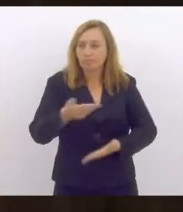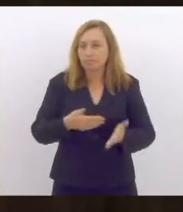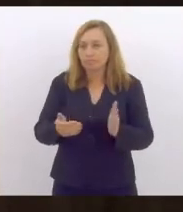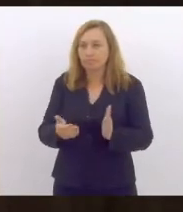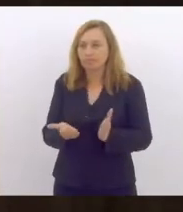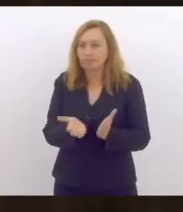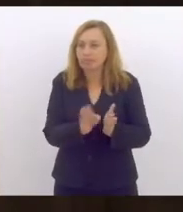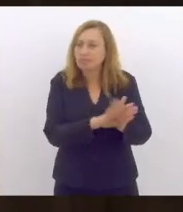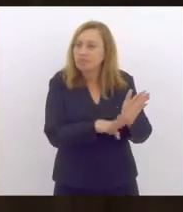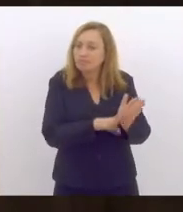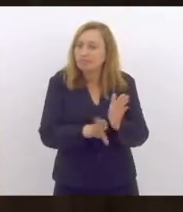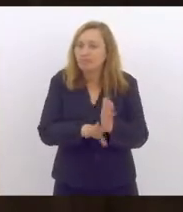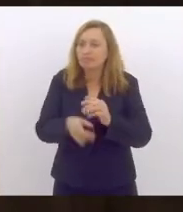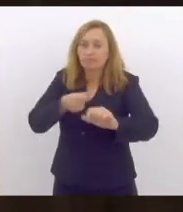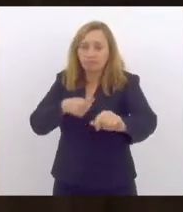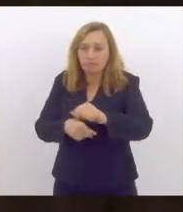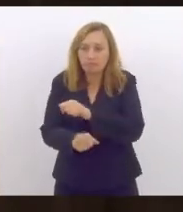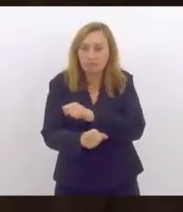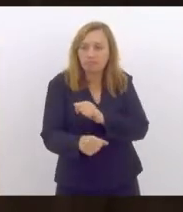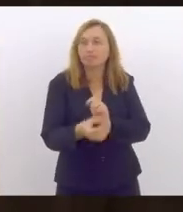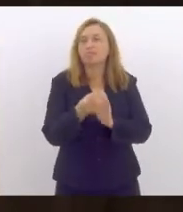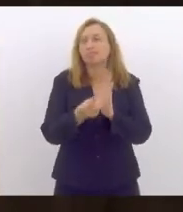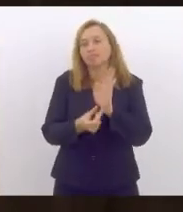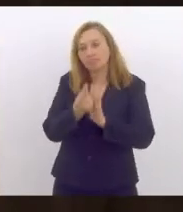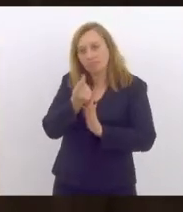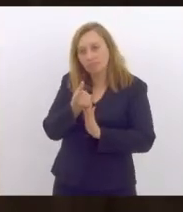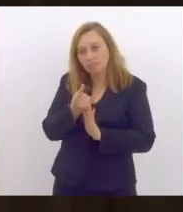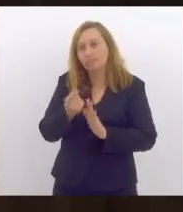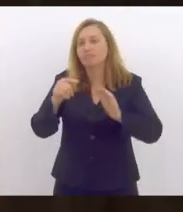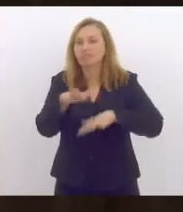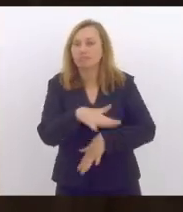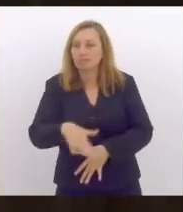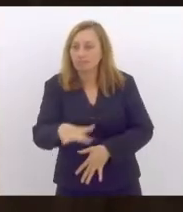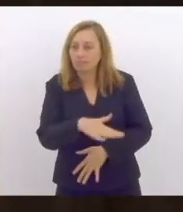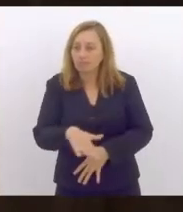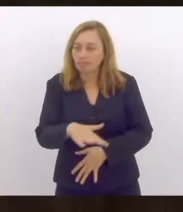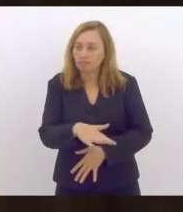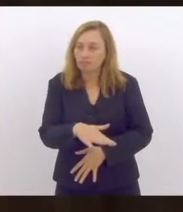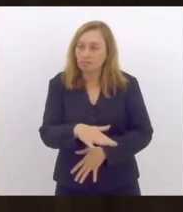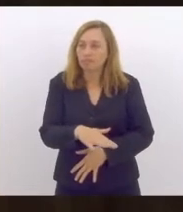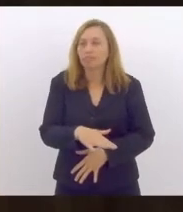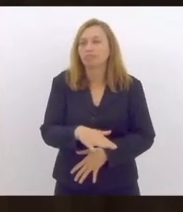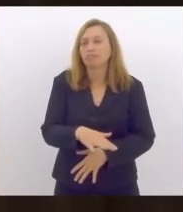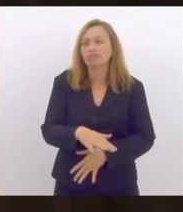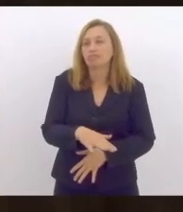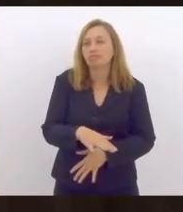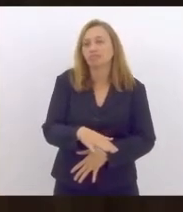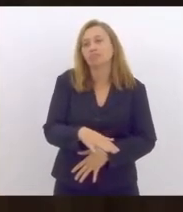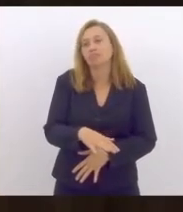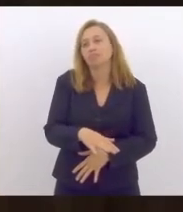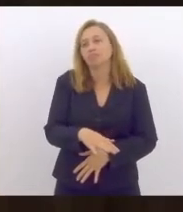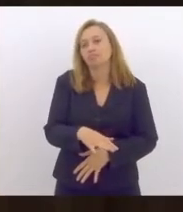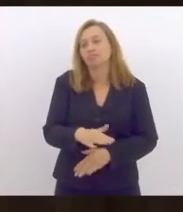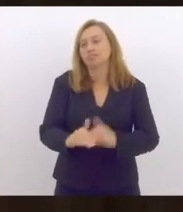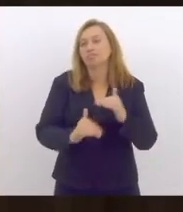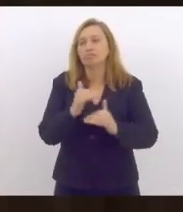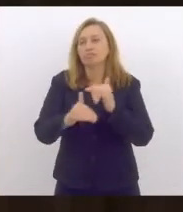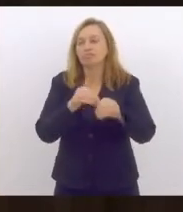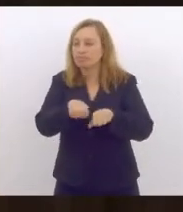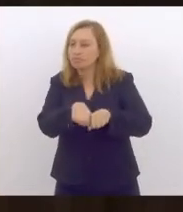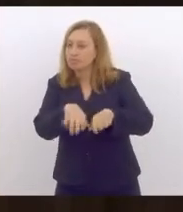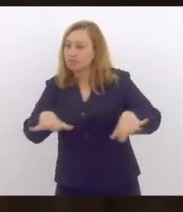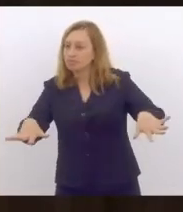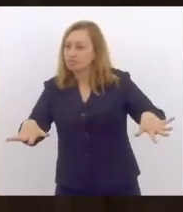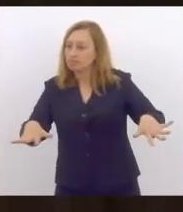e investimentos no orçamento para o setor, seja no aporte direto, seja desenvolvendo e ampliando